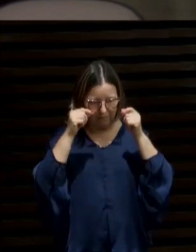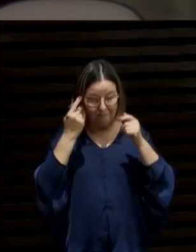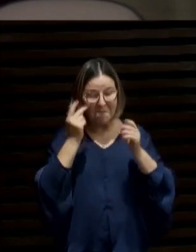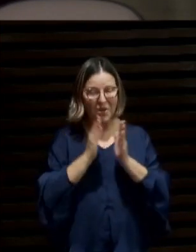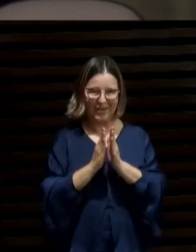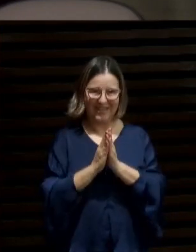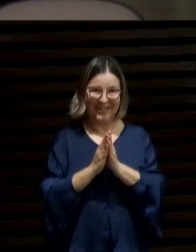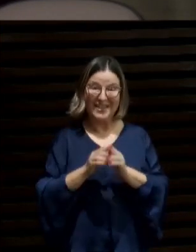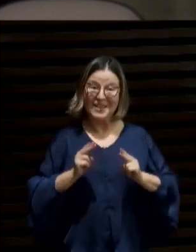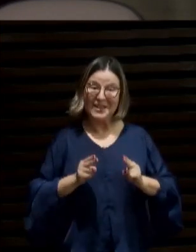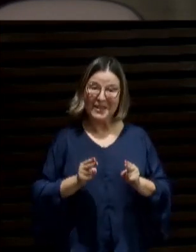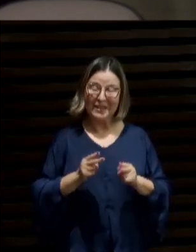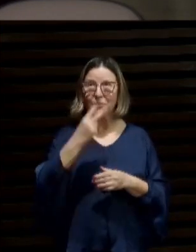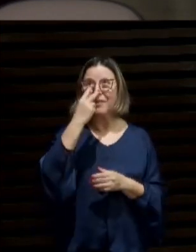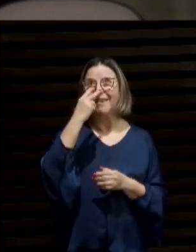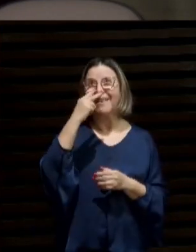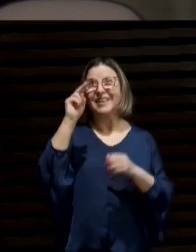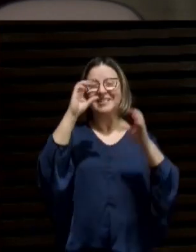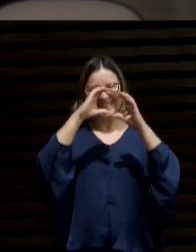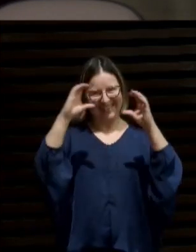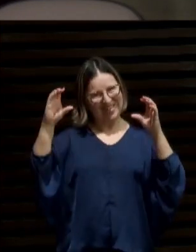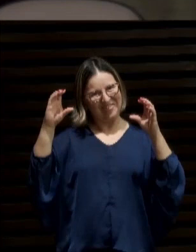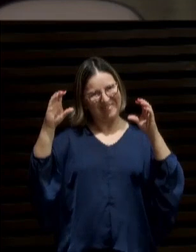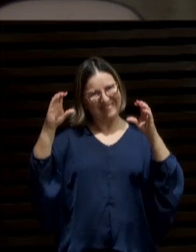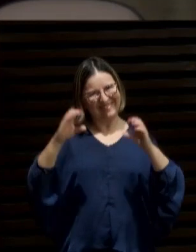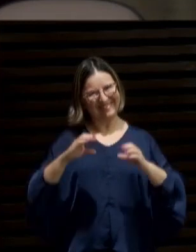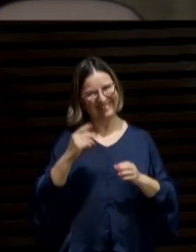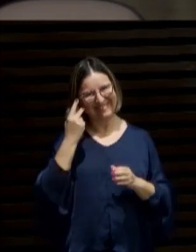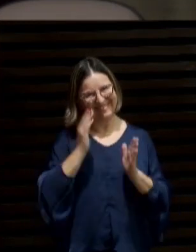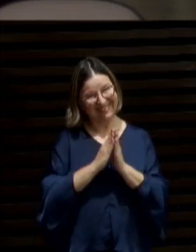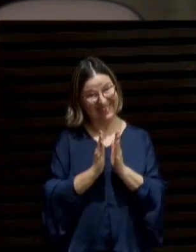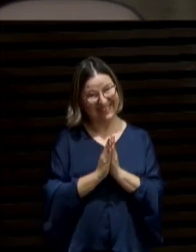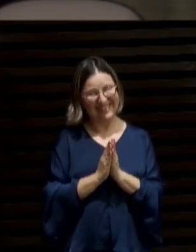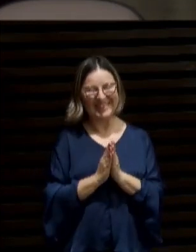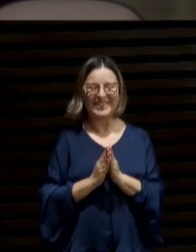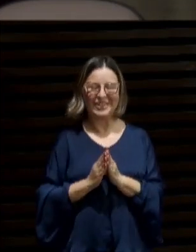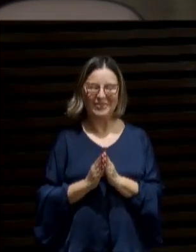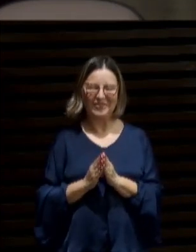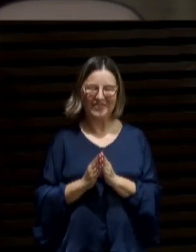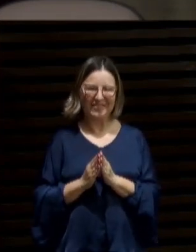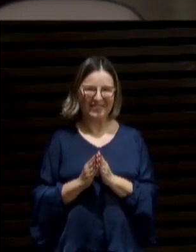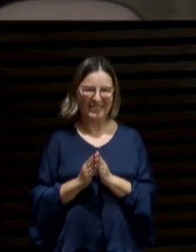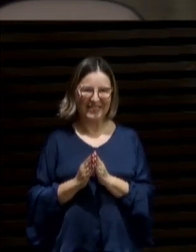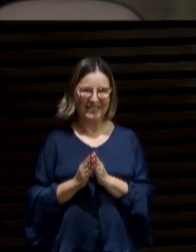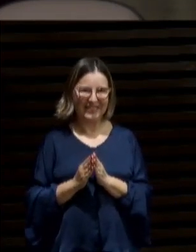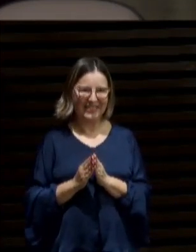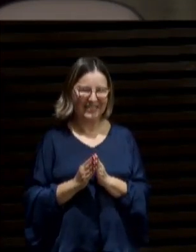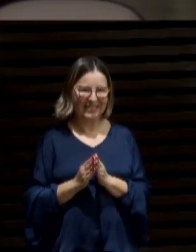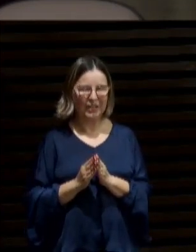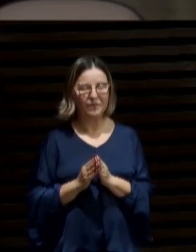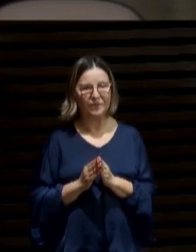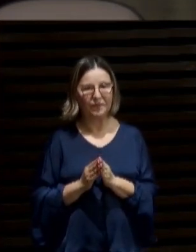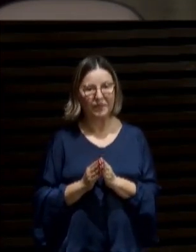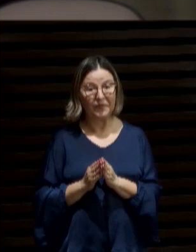Todas as vezes que ele ia orar, ele levantava os olhos para o céu. Pelo menos nos registros que nós temos na Bíblia. Então